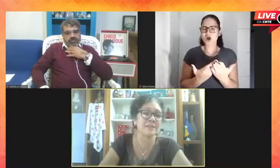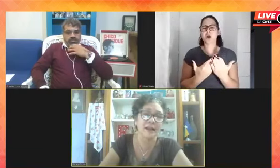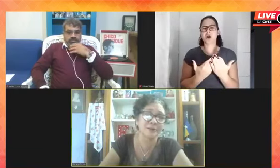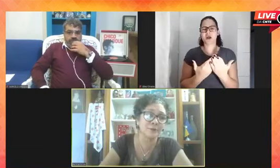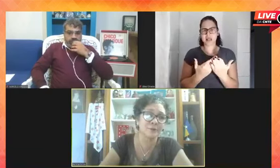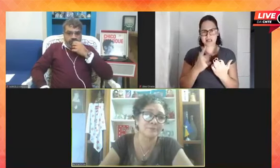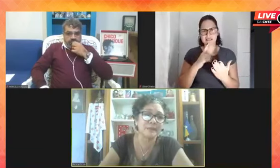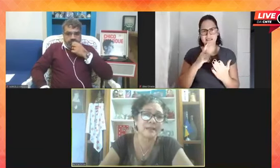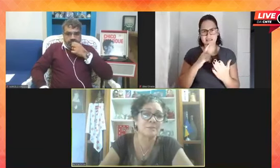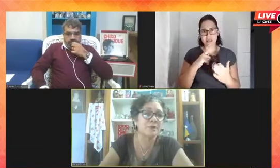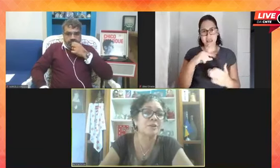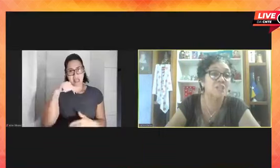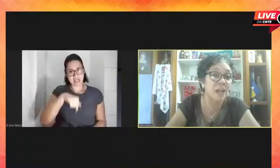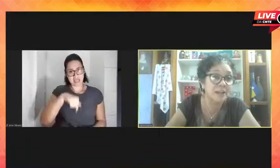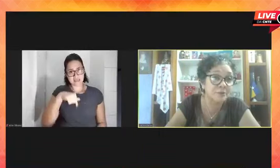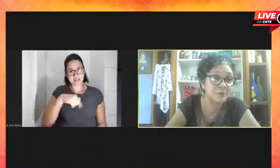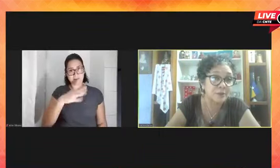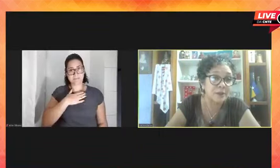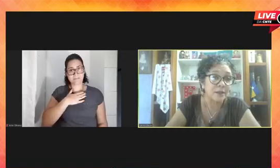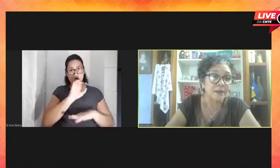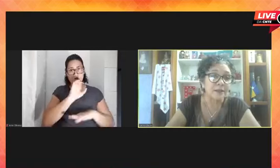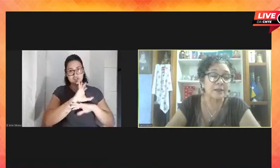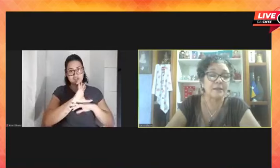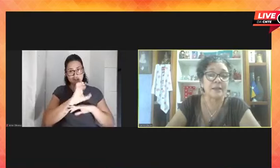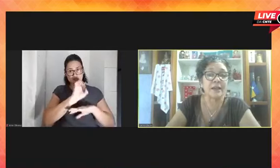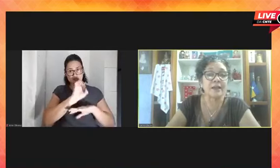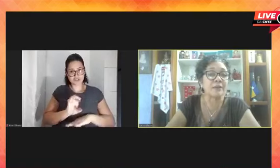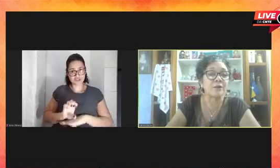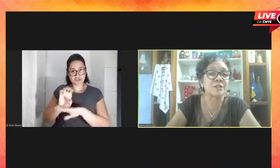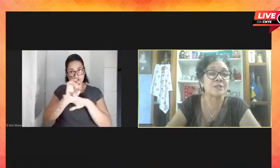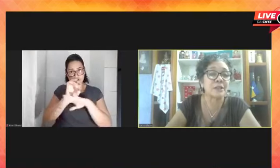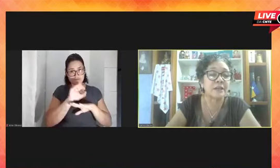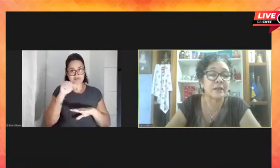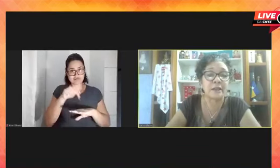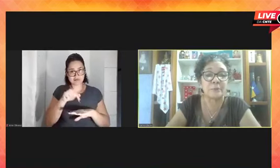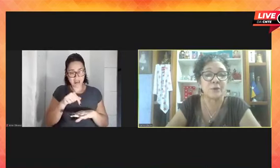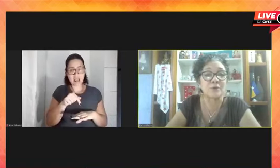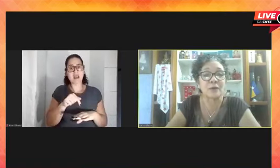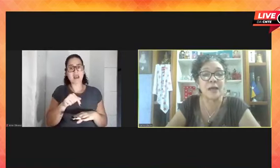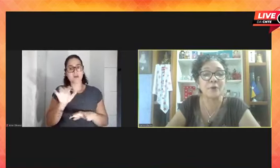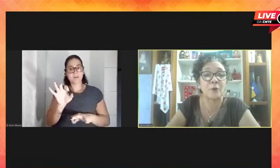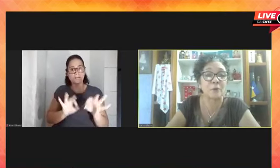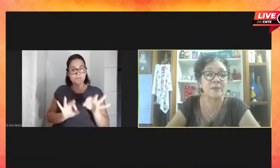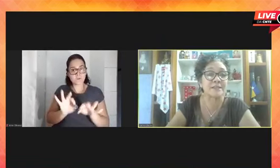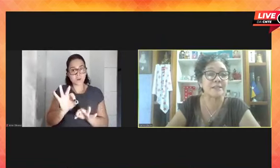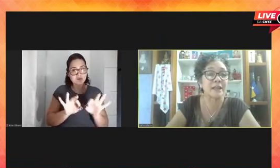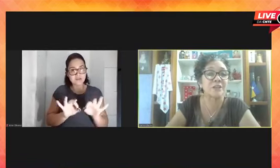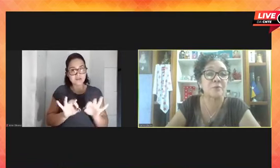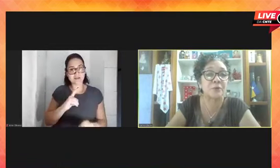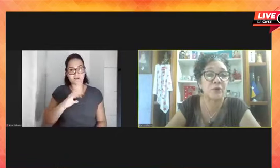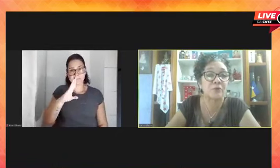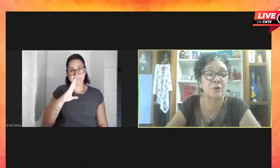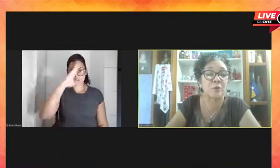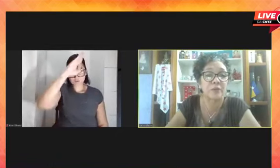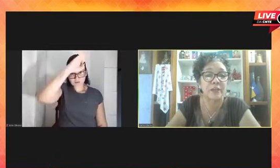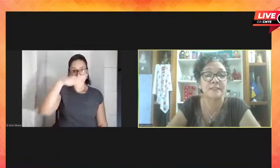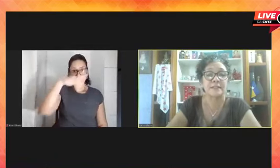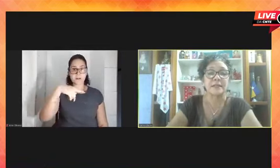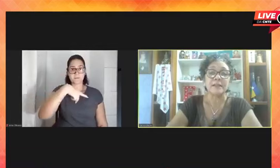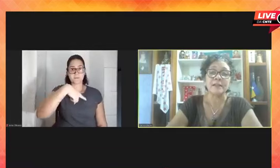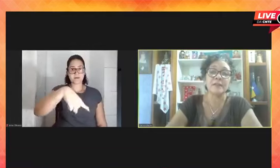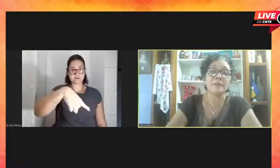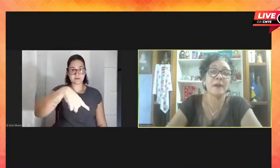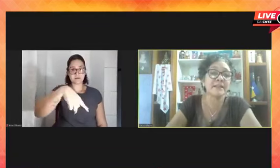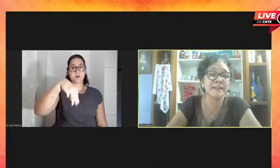no meu estado, esse projeto que tem hoje Bolsonaro como presidente, Mourão como